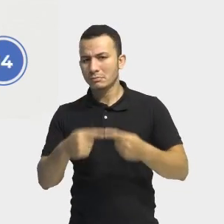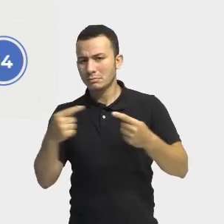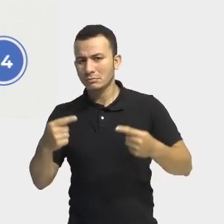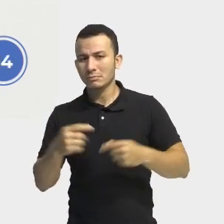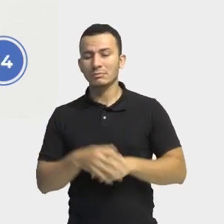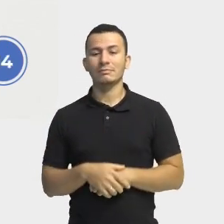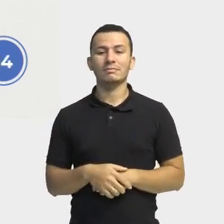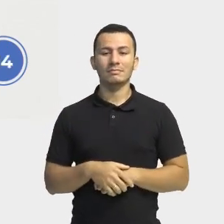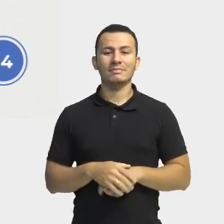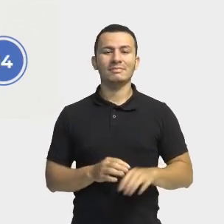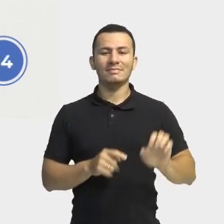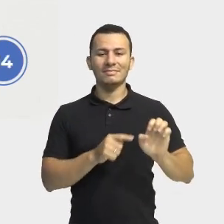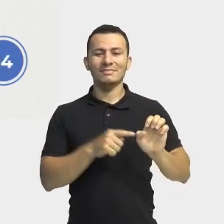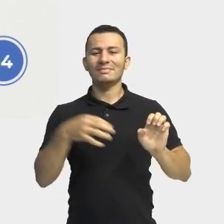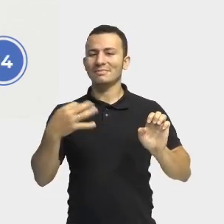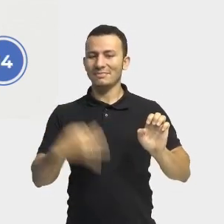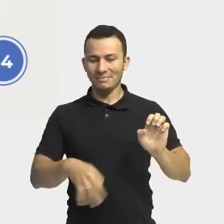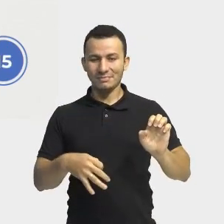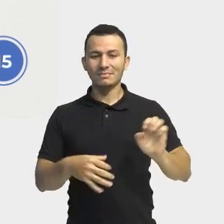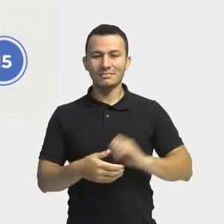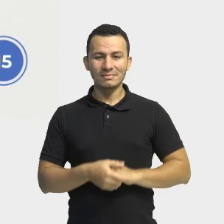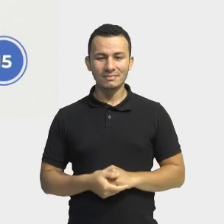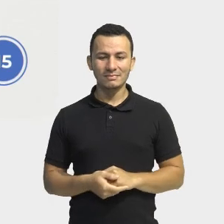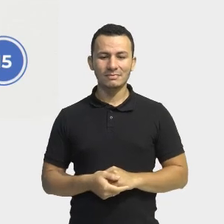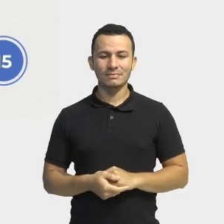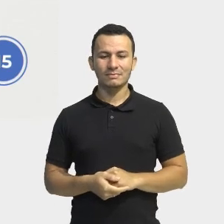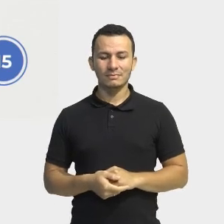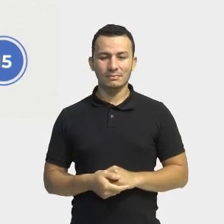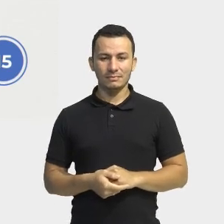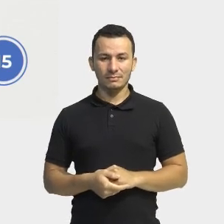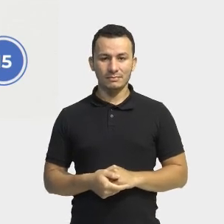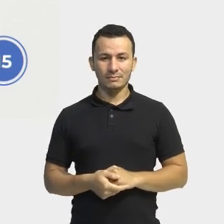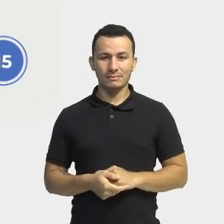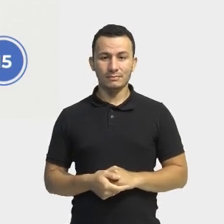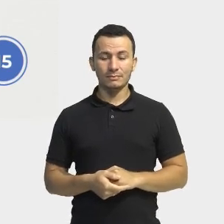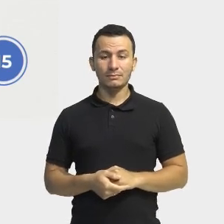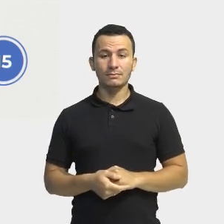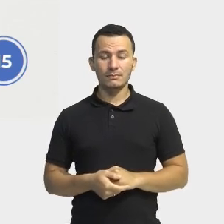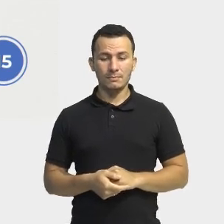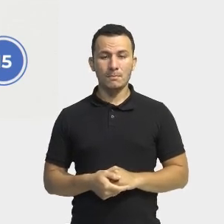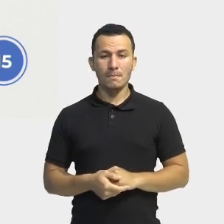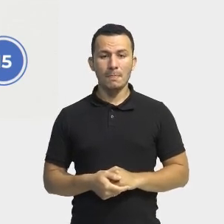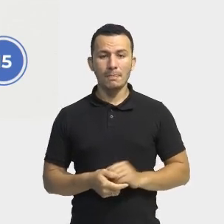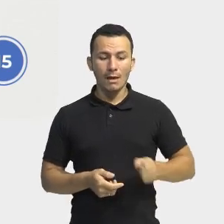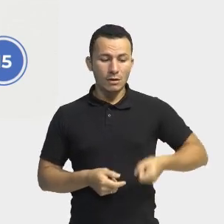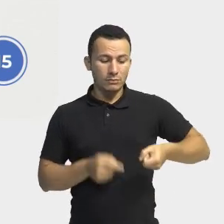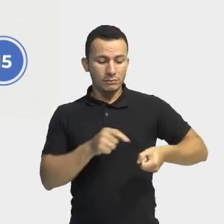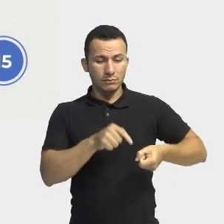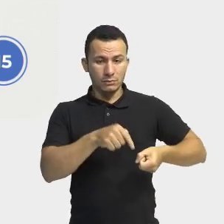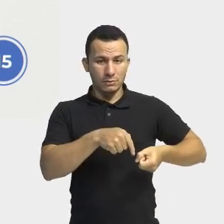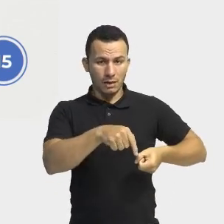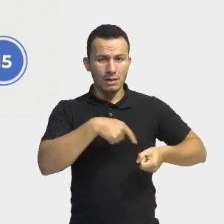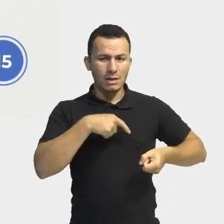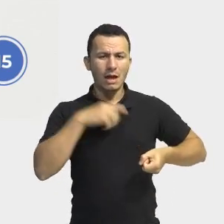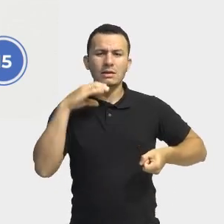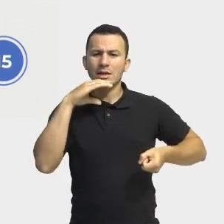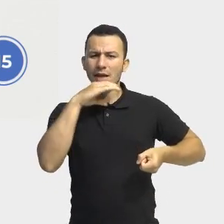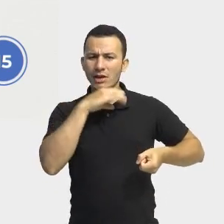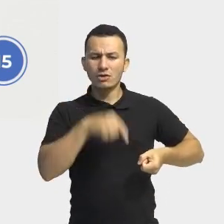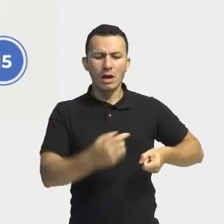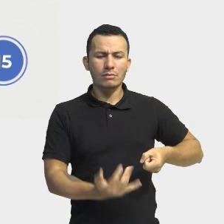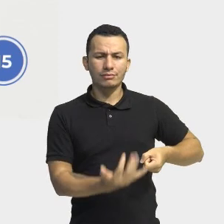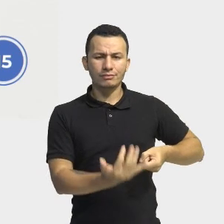a letra E, a alternativa correta. O ovo é frito graças ao calor que